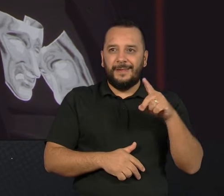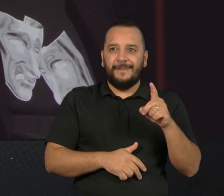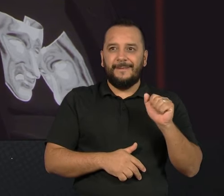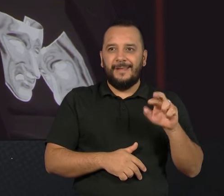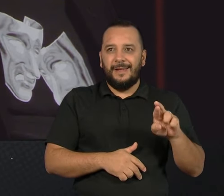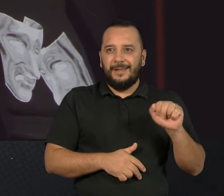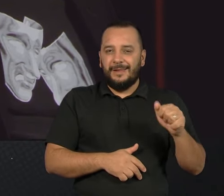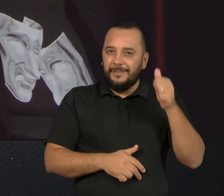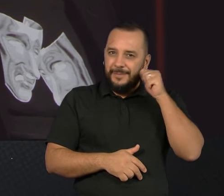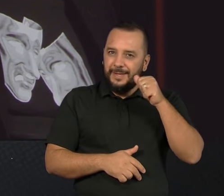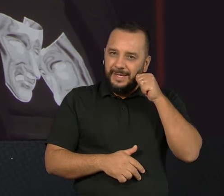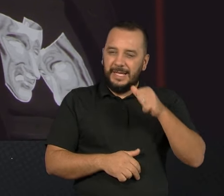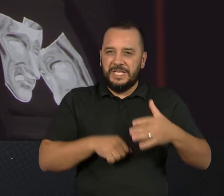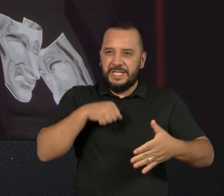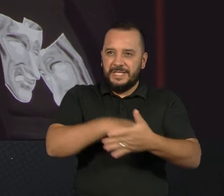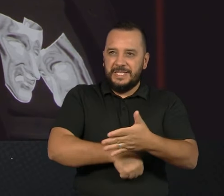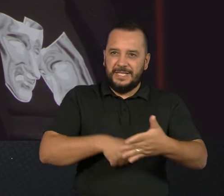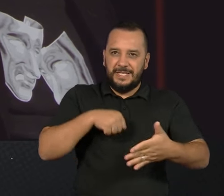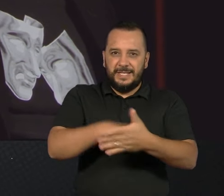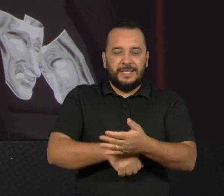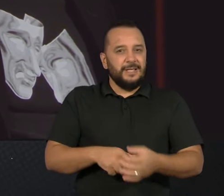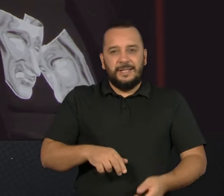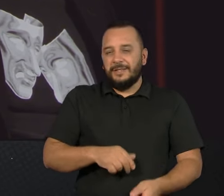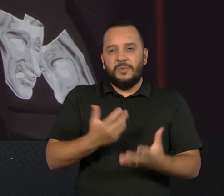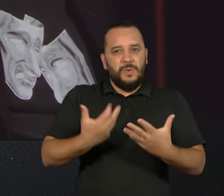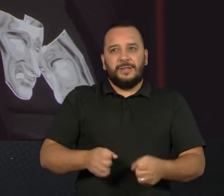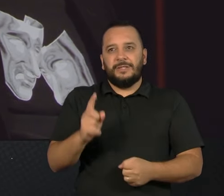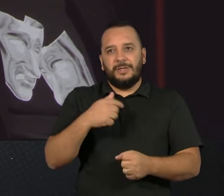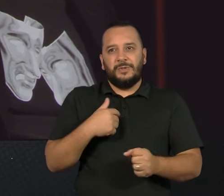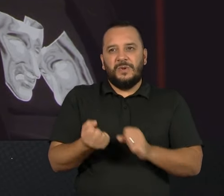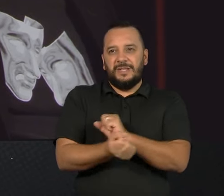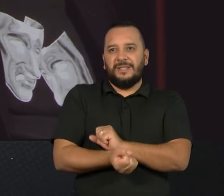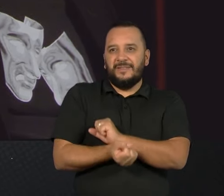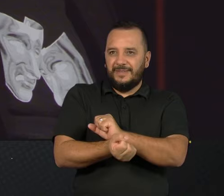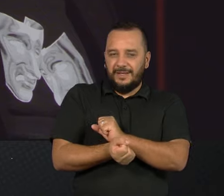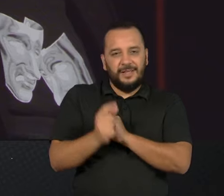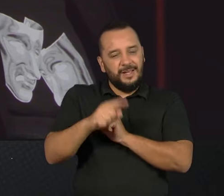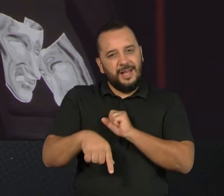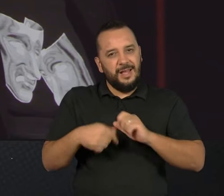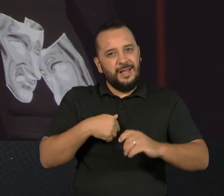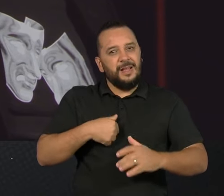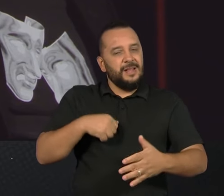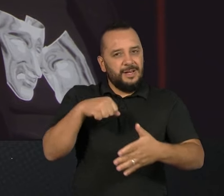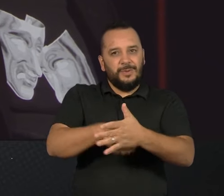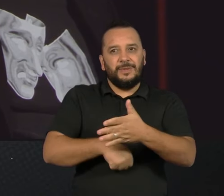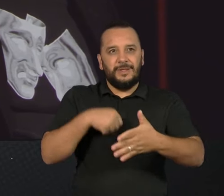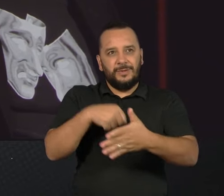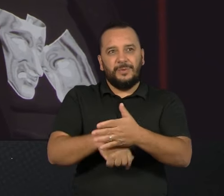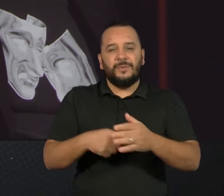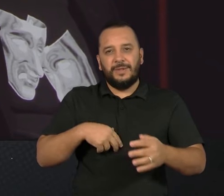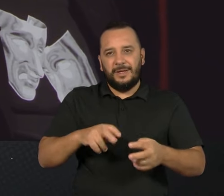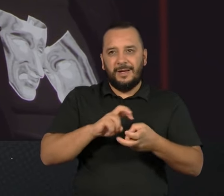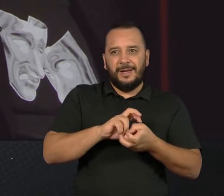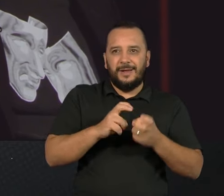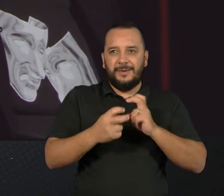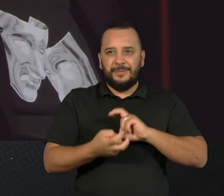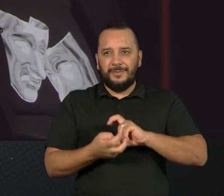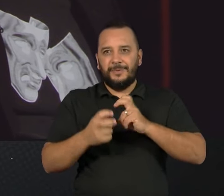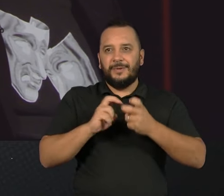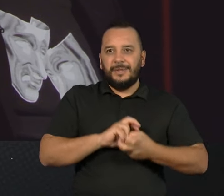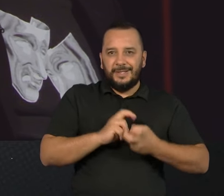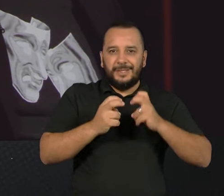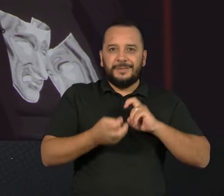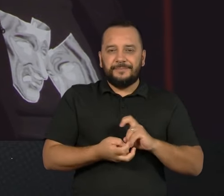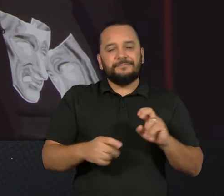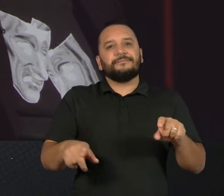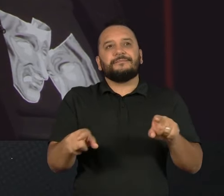menina guerreira que não foi escravizada, que era uma lutadora, né? Jogadora de capoeira. E